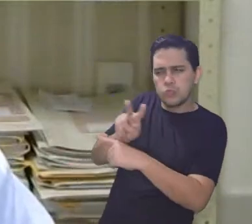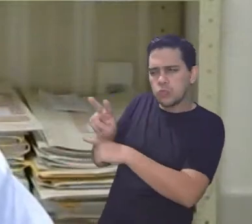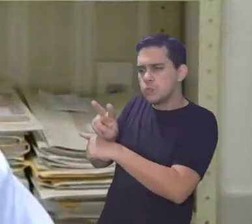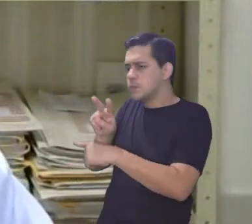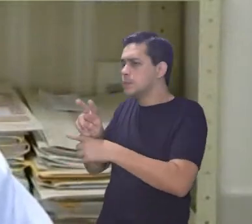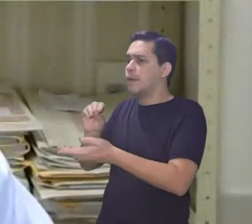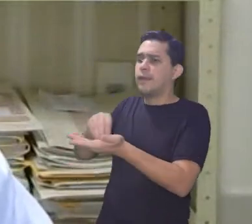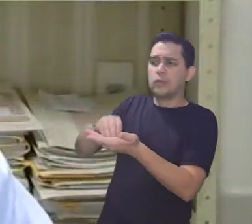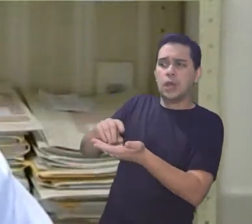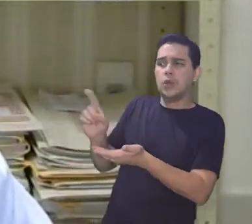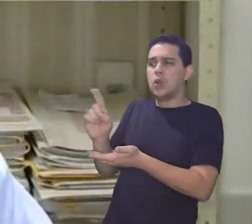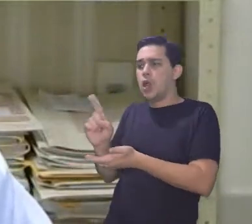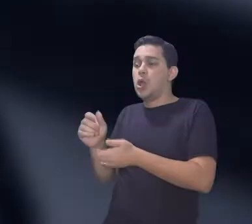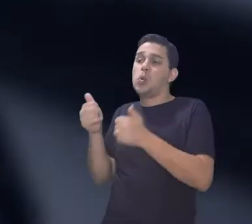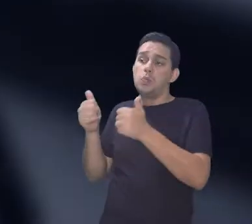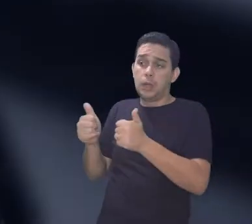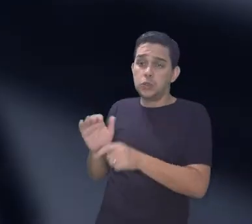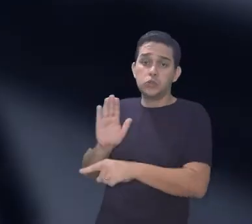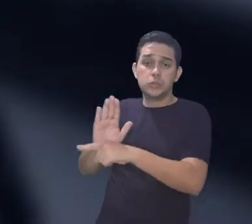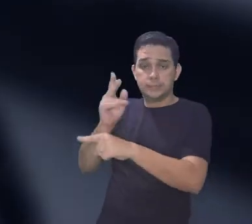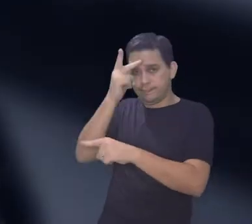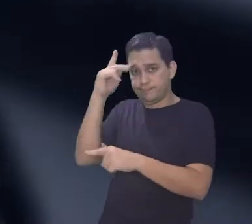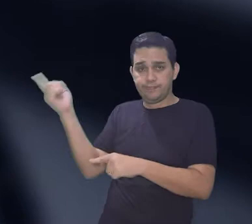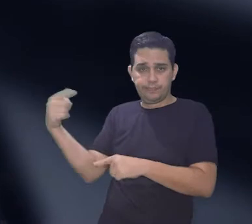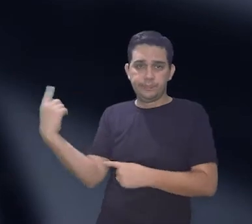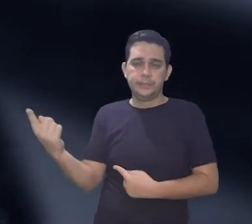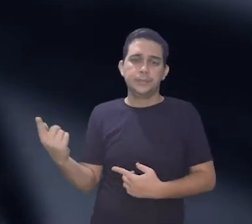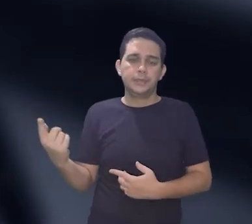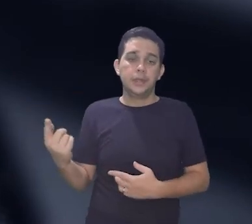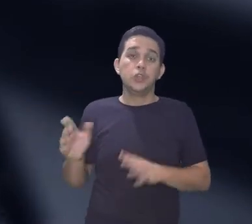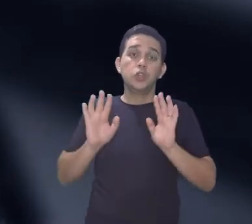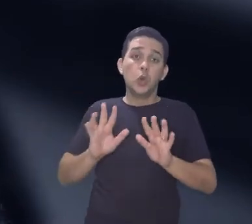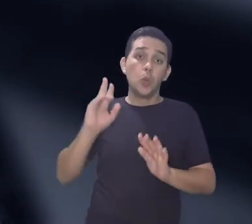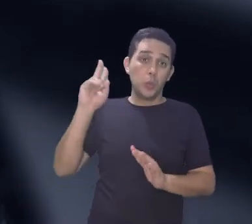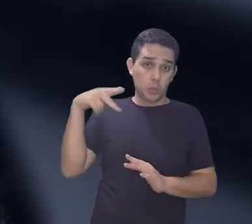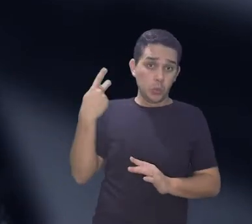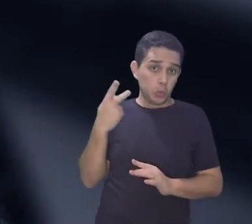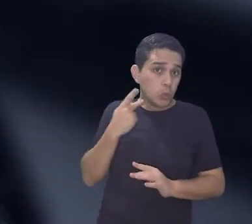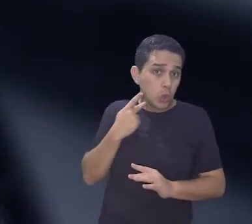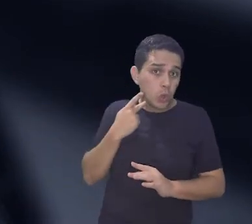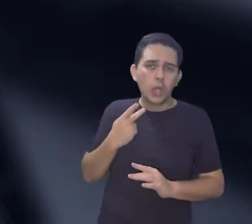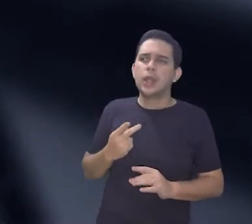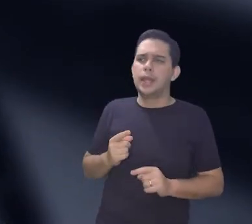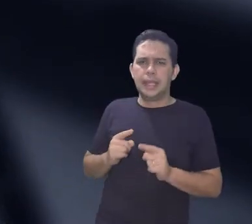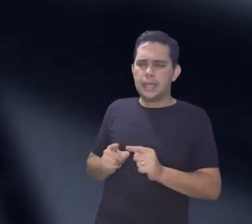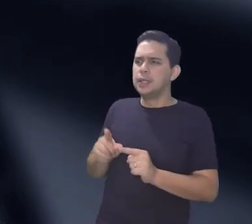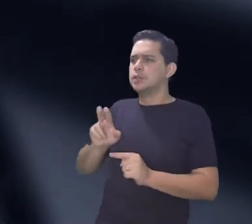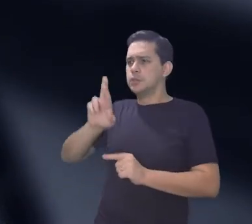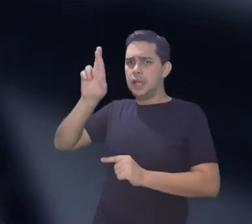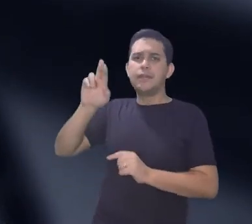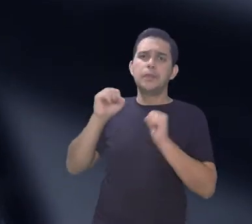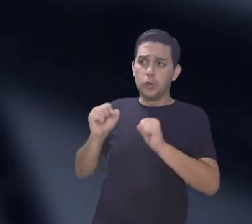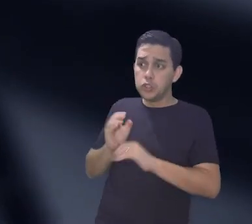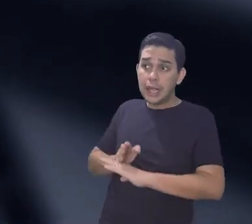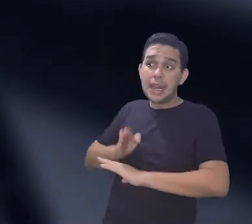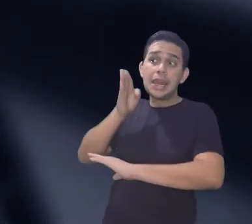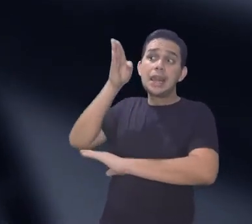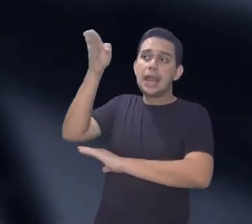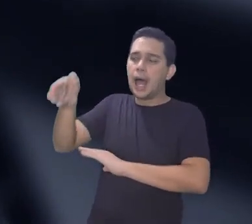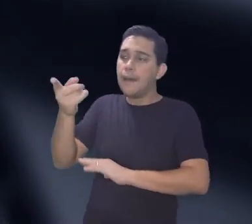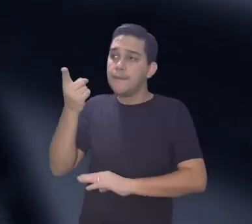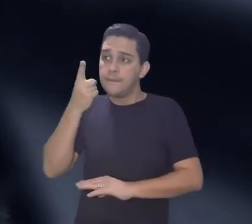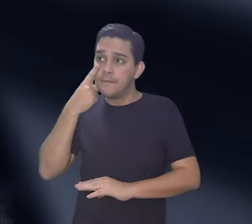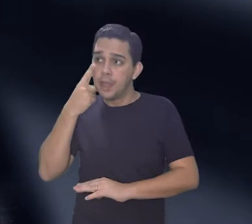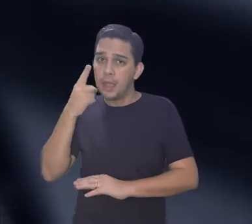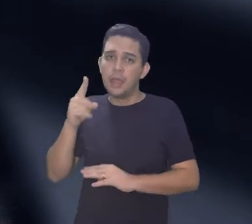no bojo das investigações, tanto o próprio promotor pode ir ao local, como ele pode determinar, seja através do